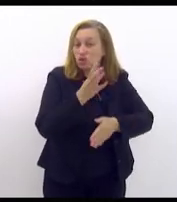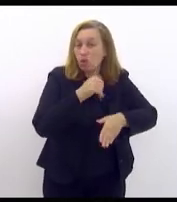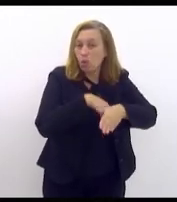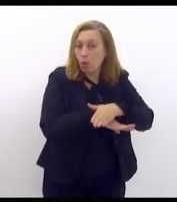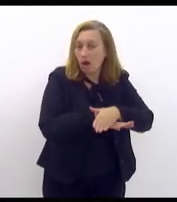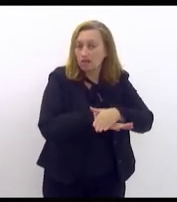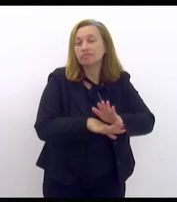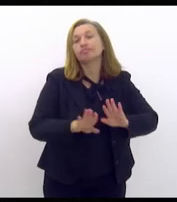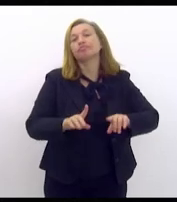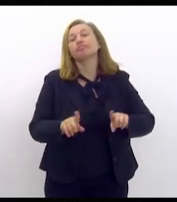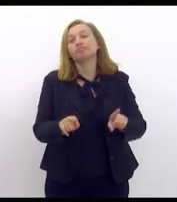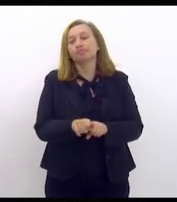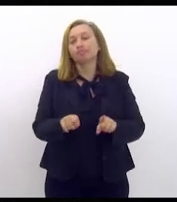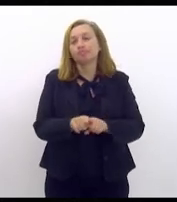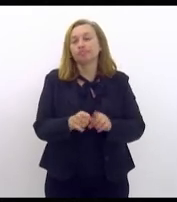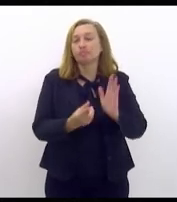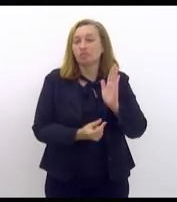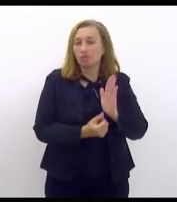parte orçamentária,